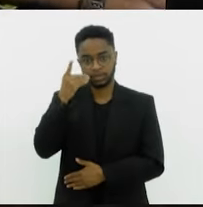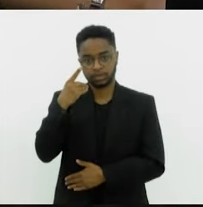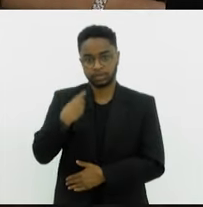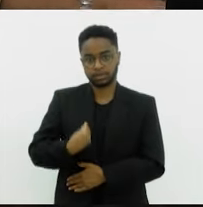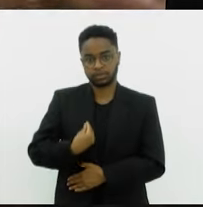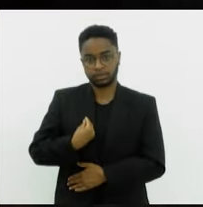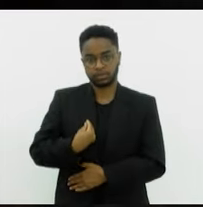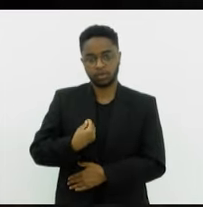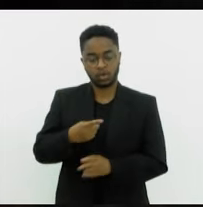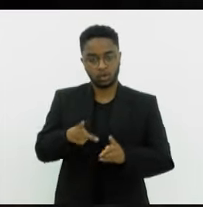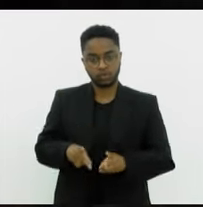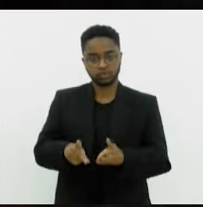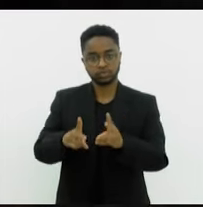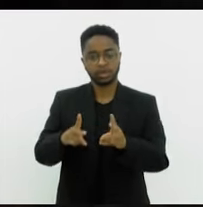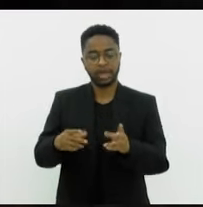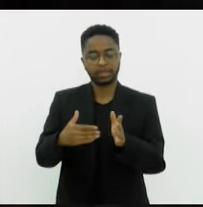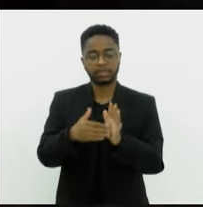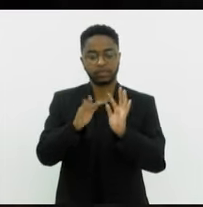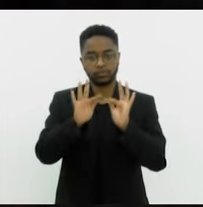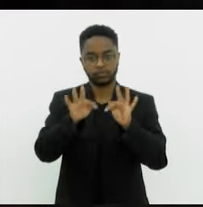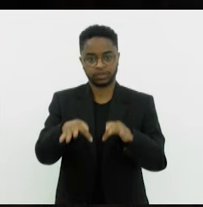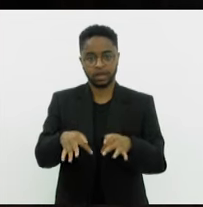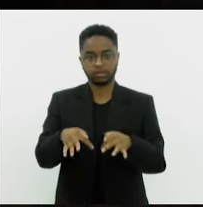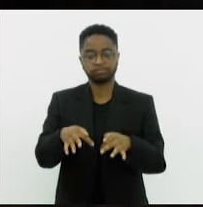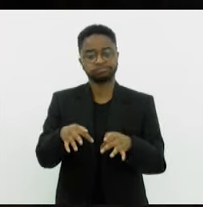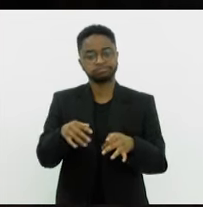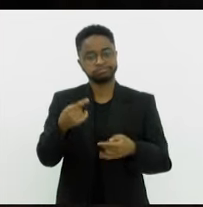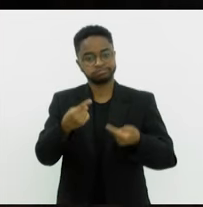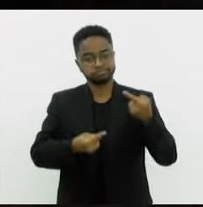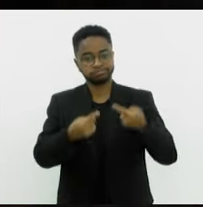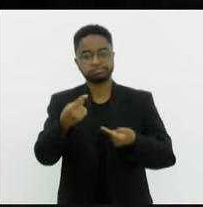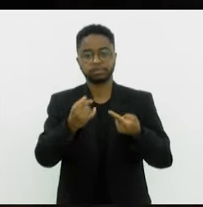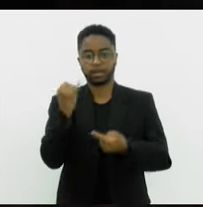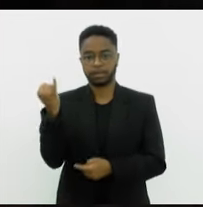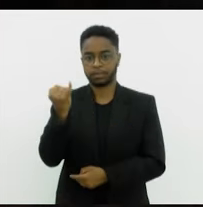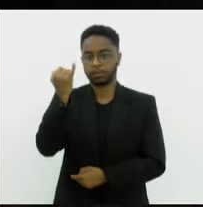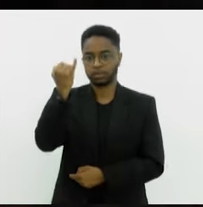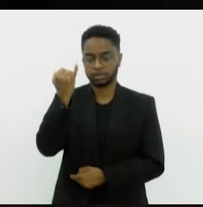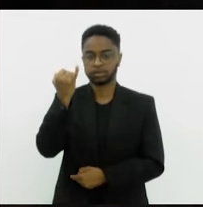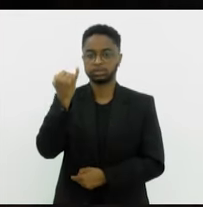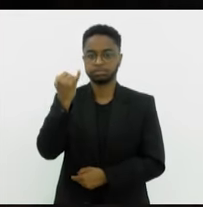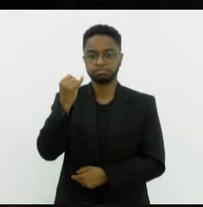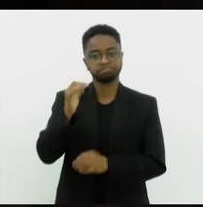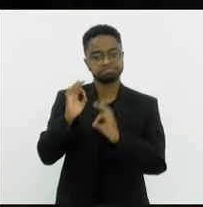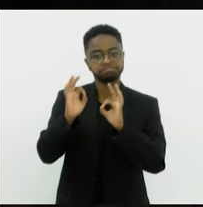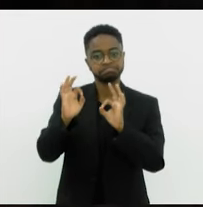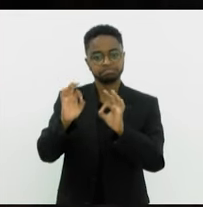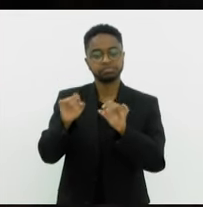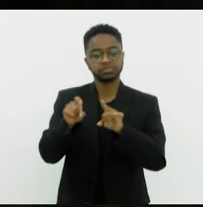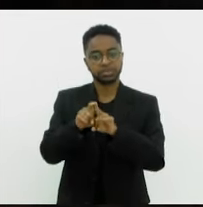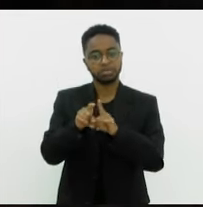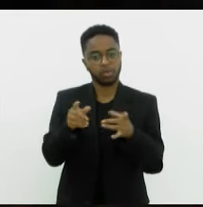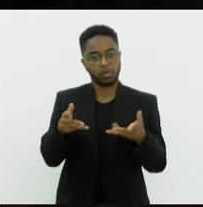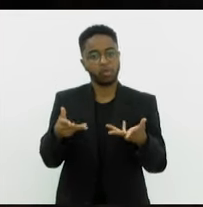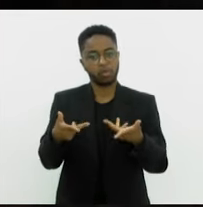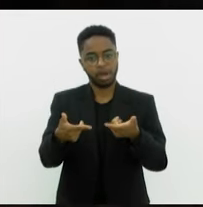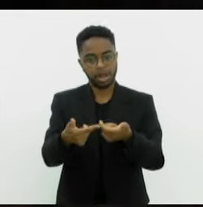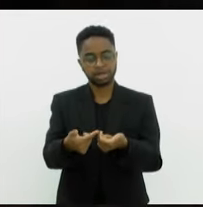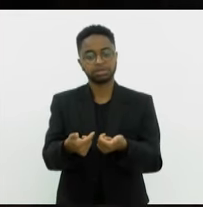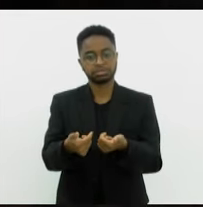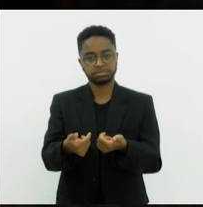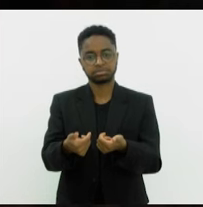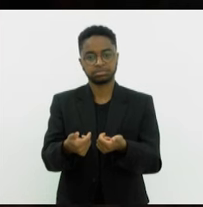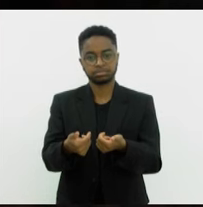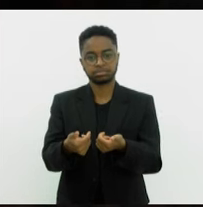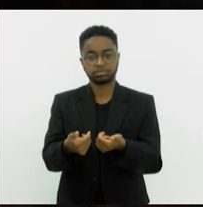aqui ficaram até o final, com esse riquíssimo debate, num nível também muito rico, e,